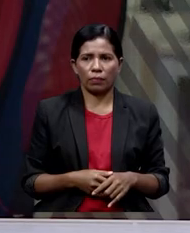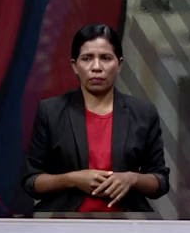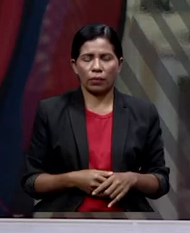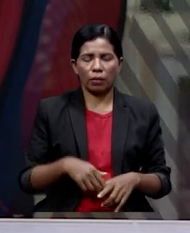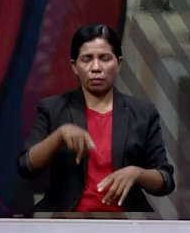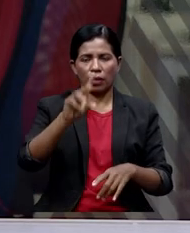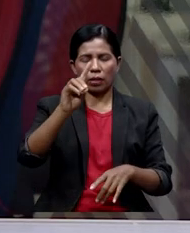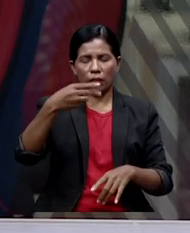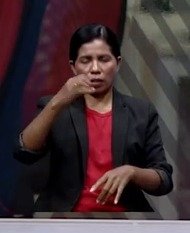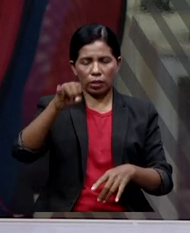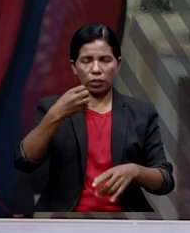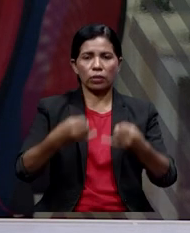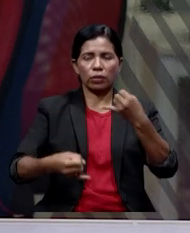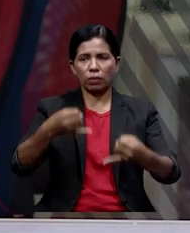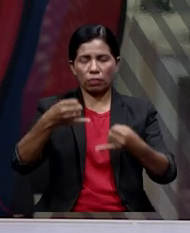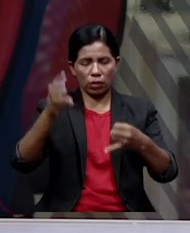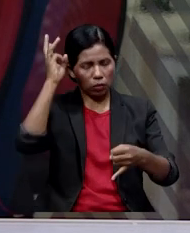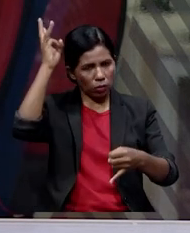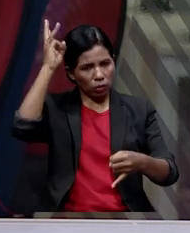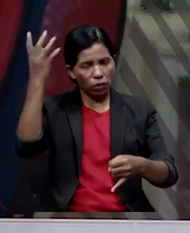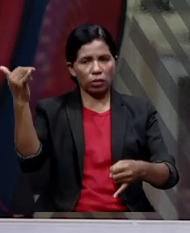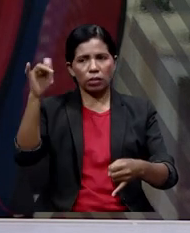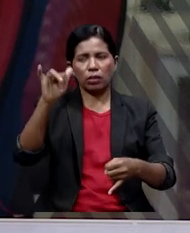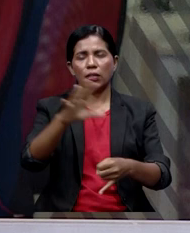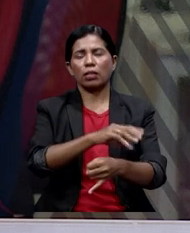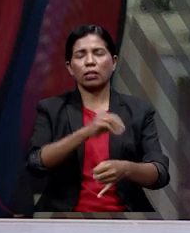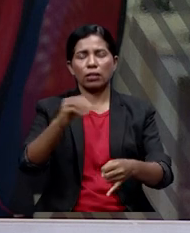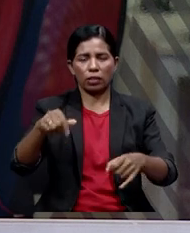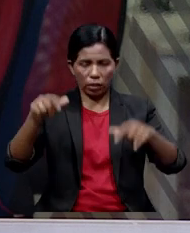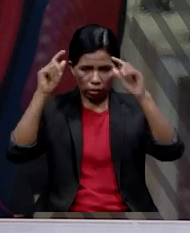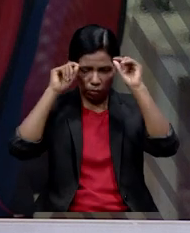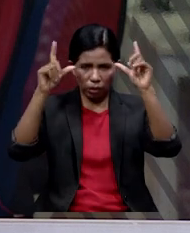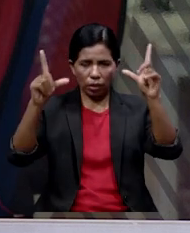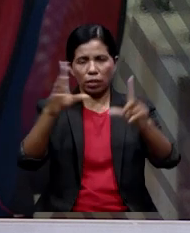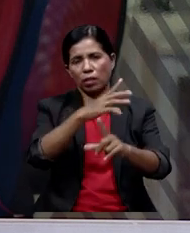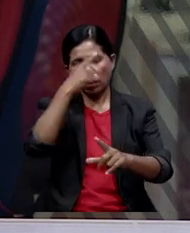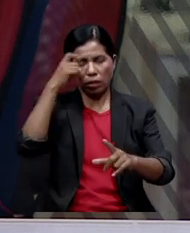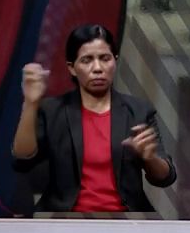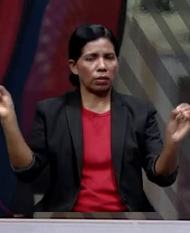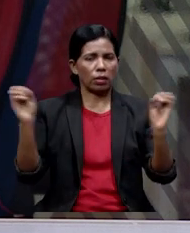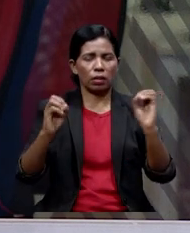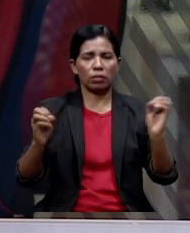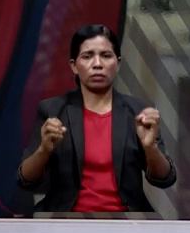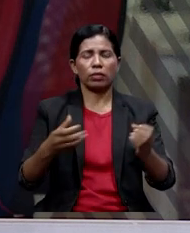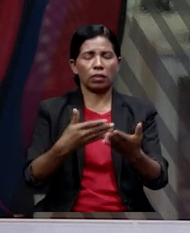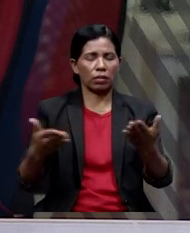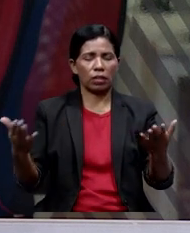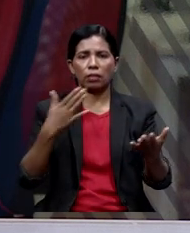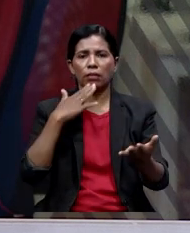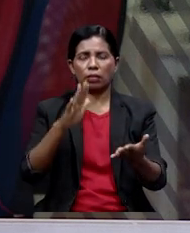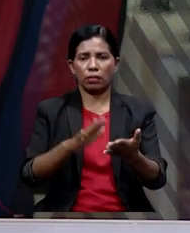melhoria de direitos humanos na justiça preocupa o auxílio de detenção CIRA e a território nacional, também a maioria condição